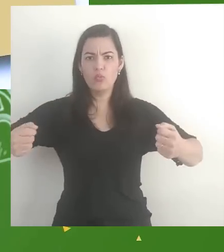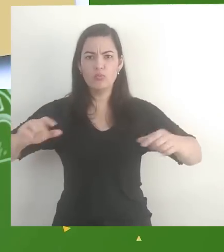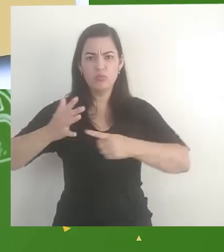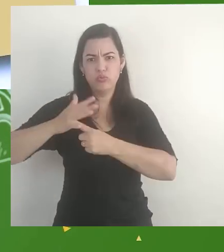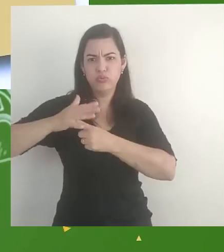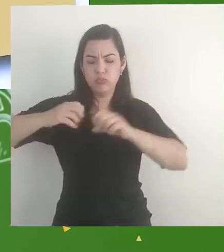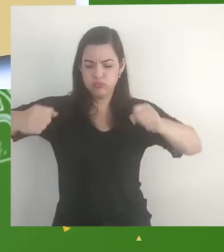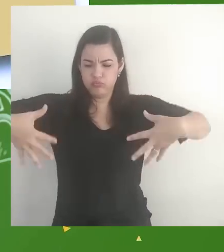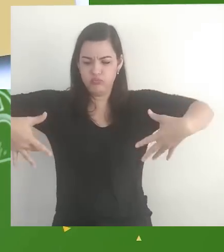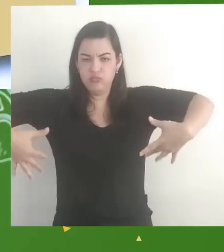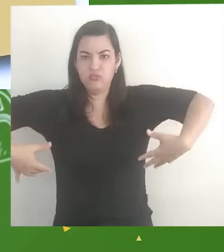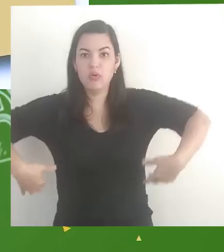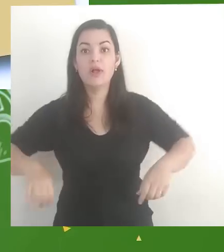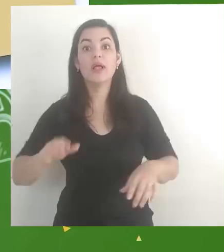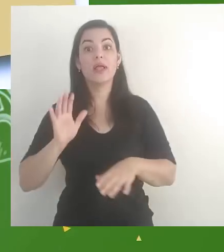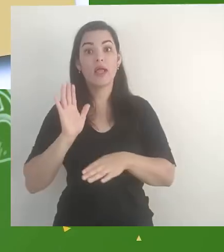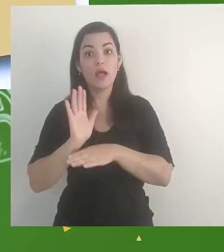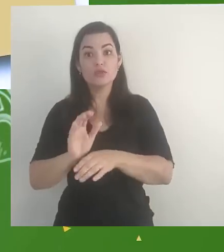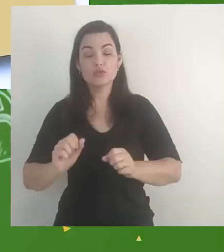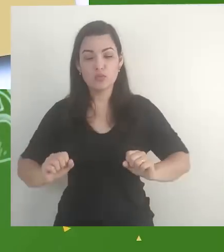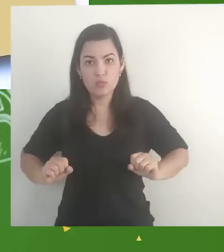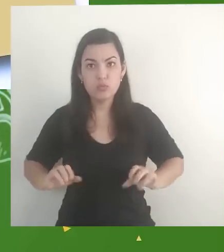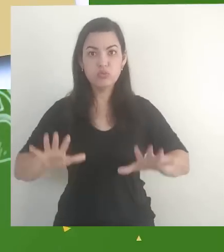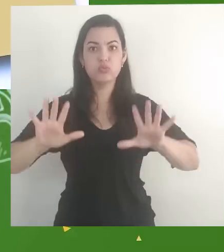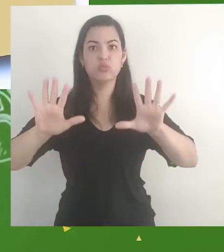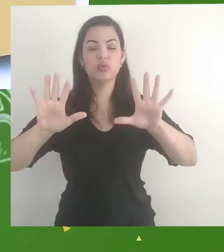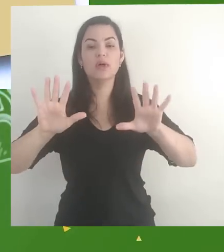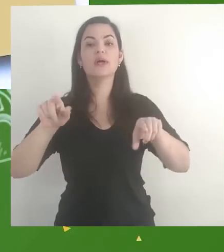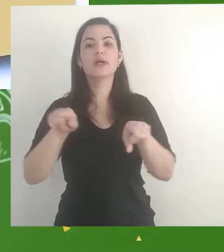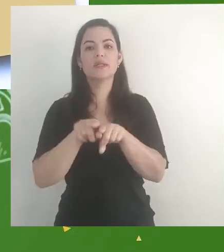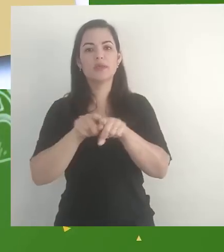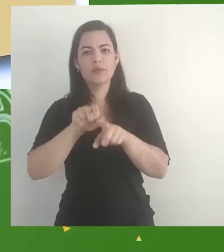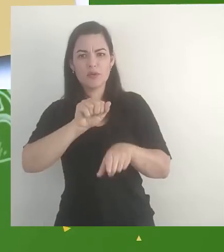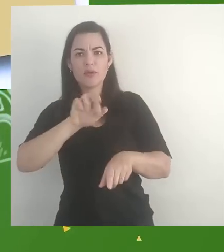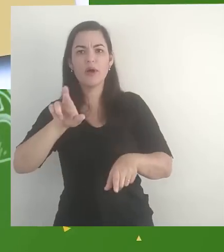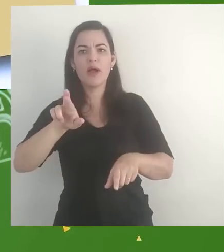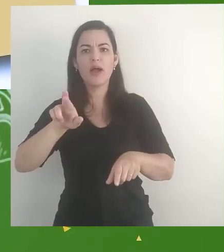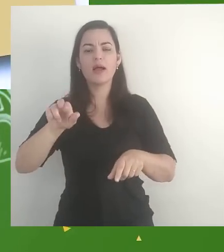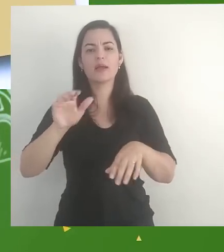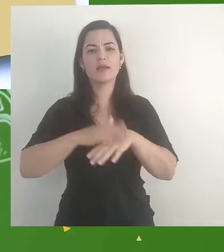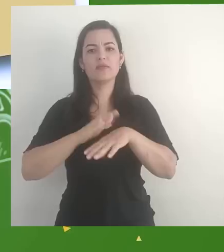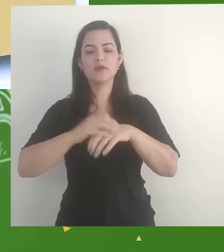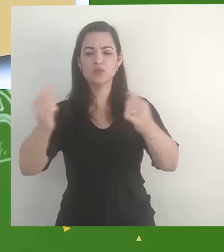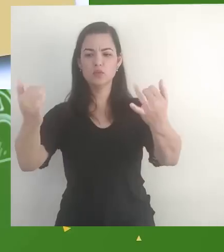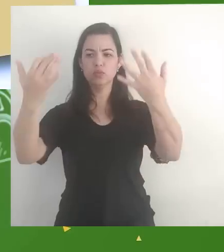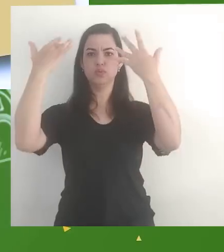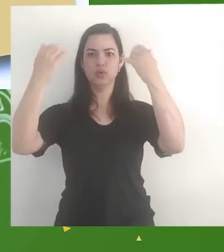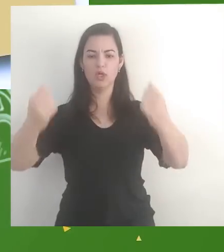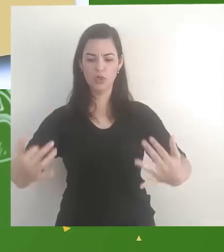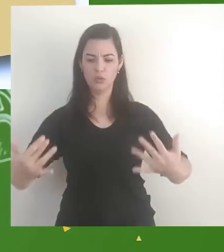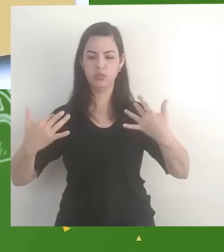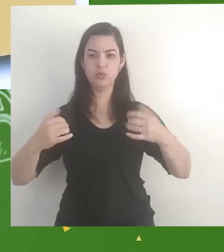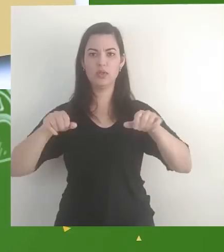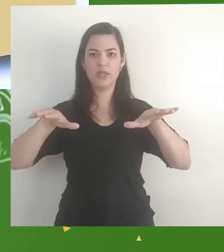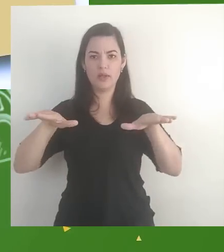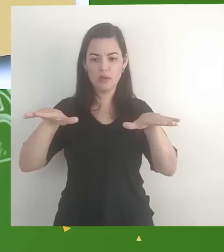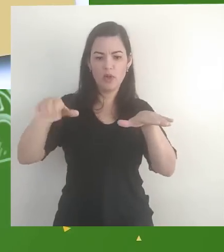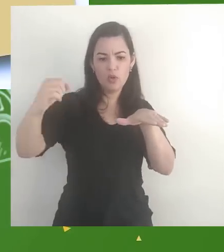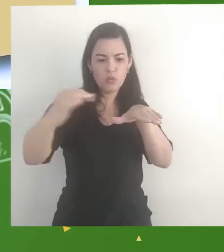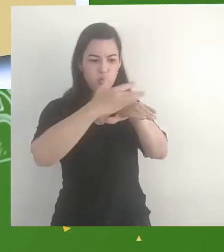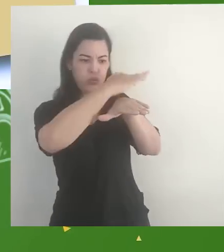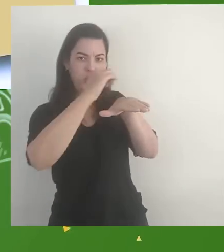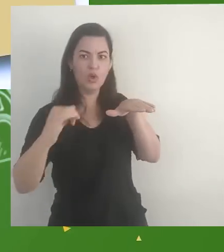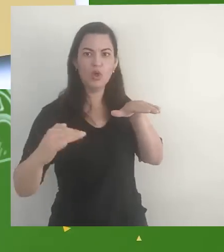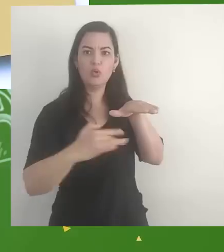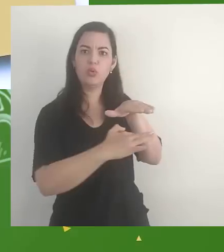os caminhos que o ar percorre por todo o comprimento do avião geram diferenças de pressão que permitem o